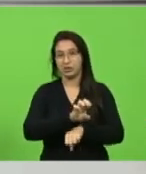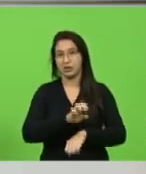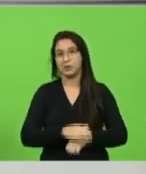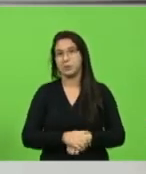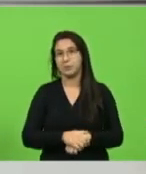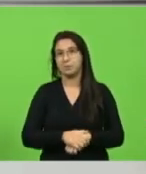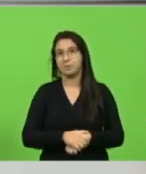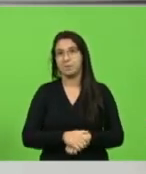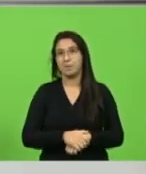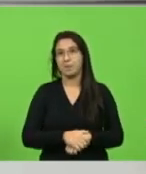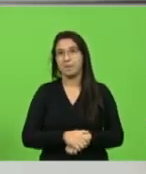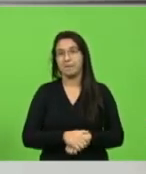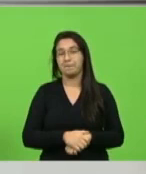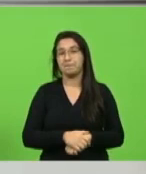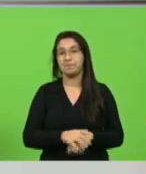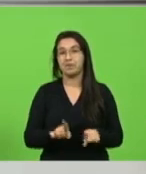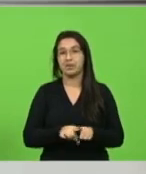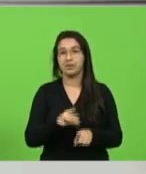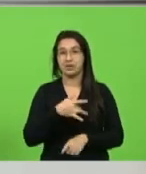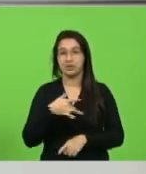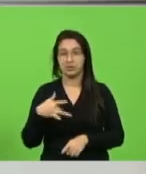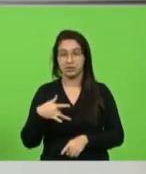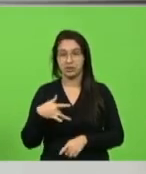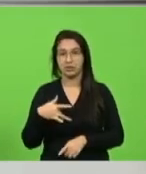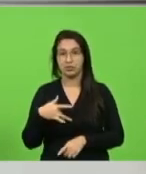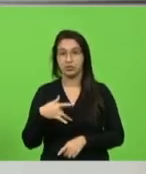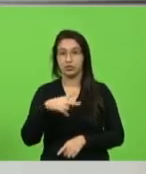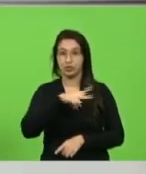notadamente a saúde pública e a